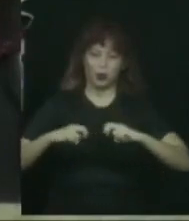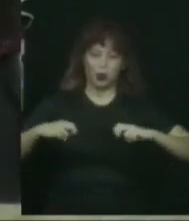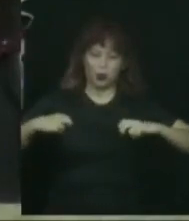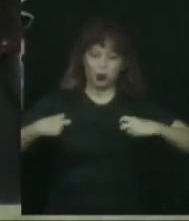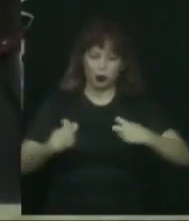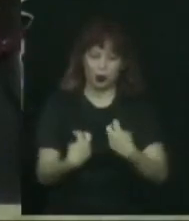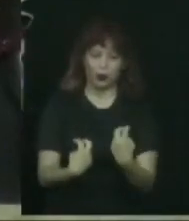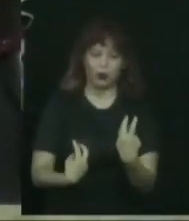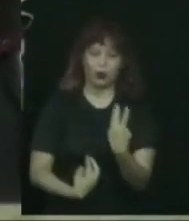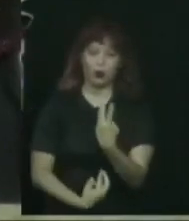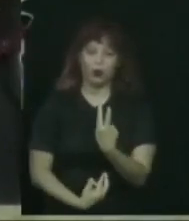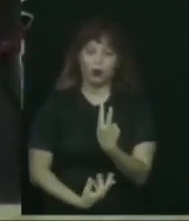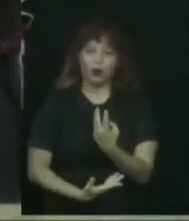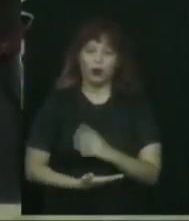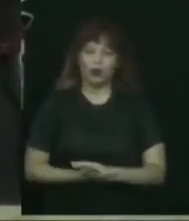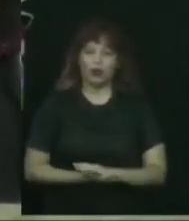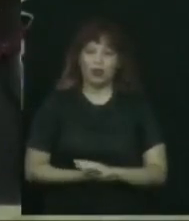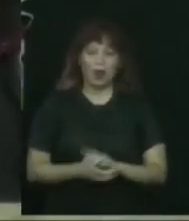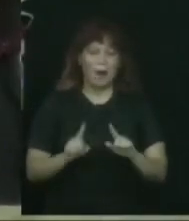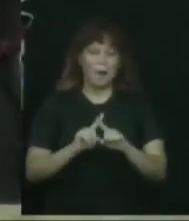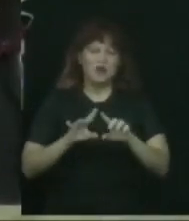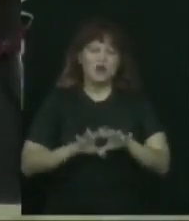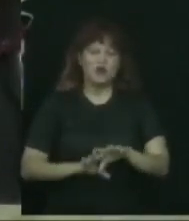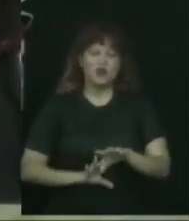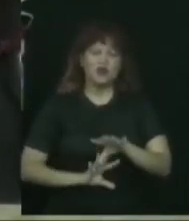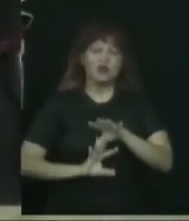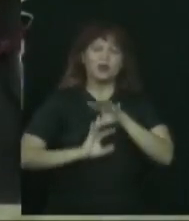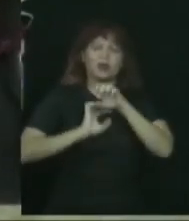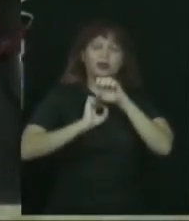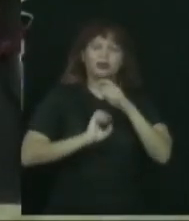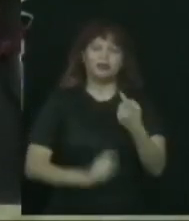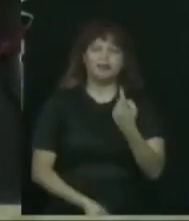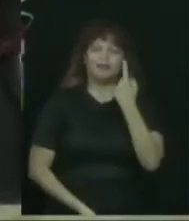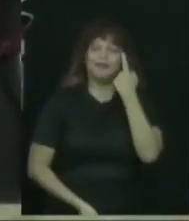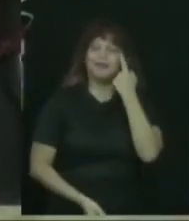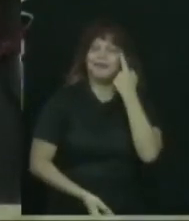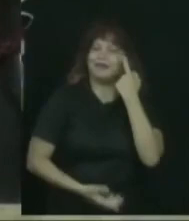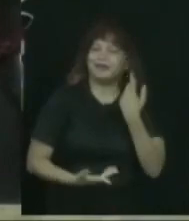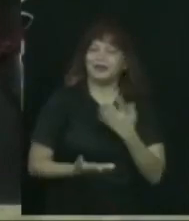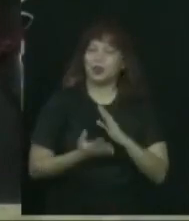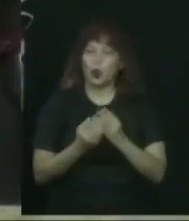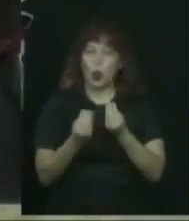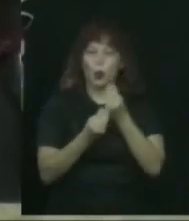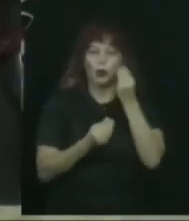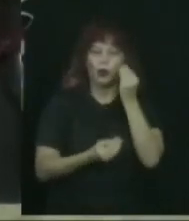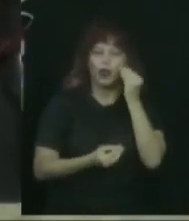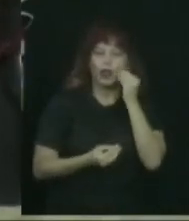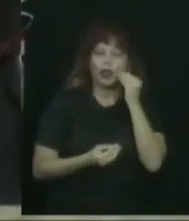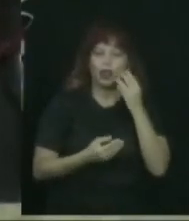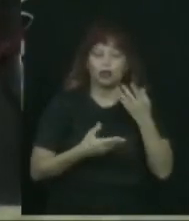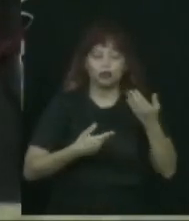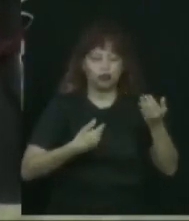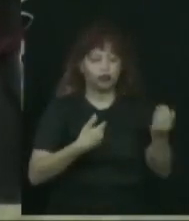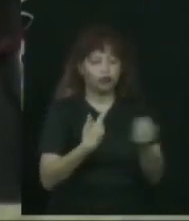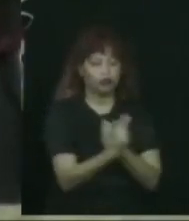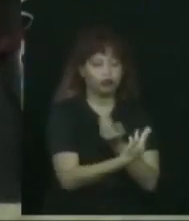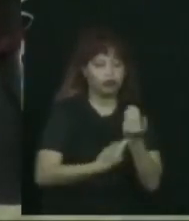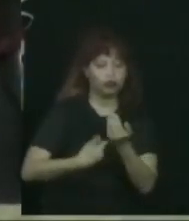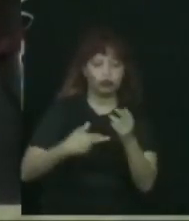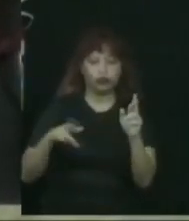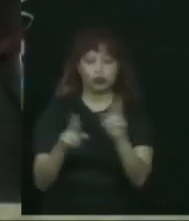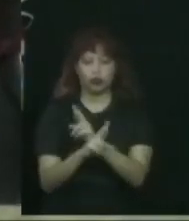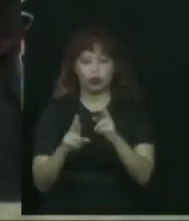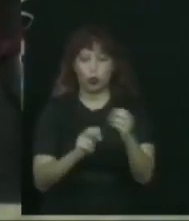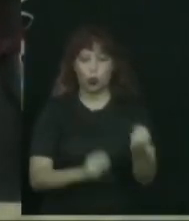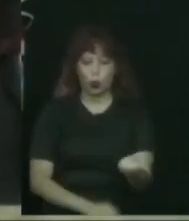ainda inspirado pelo gênio sobralense esbocei uma tentativa de relacionar os novos integrantes da mesa com aqueles que ficaram